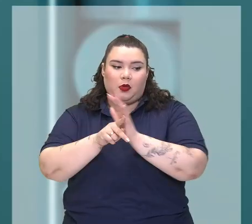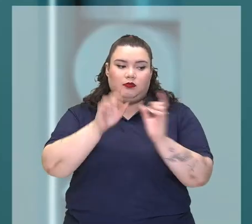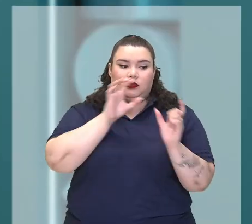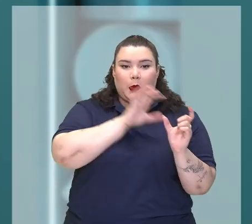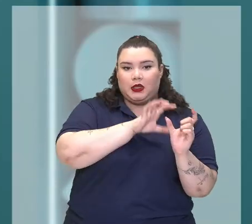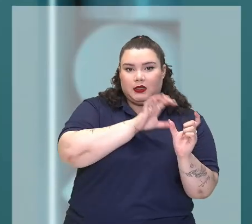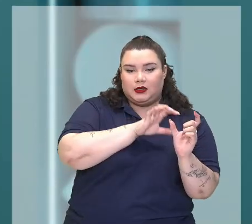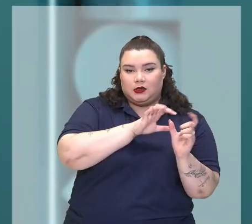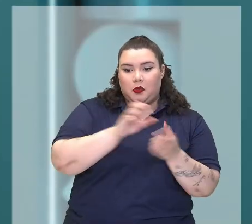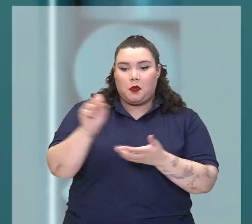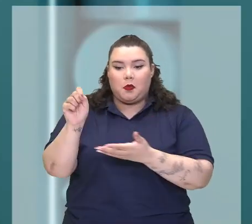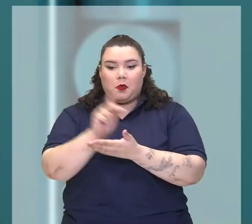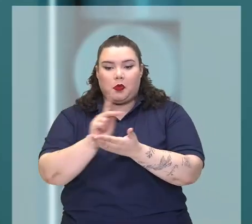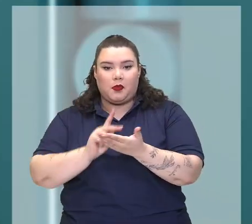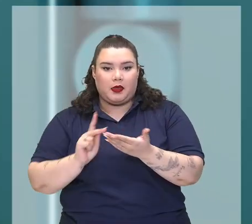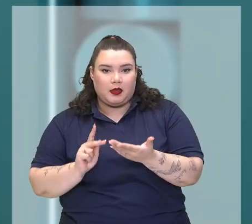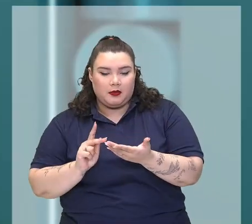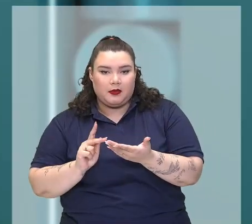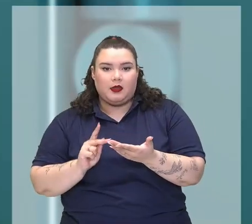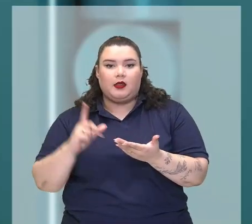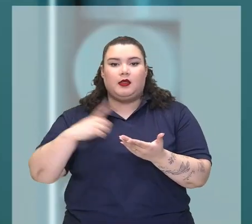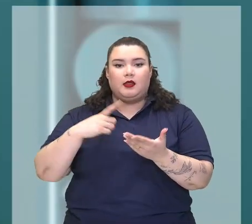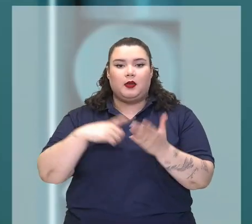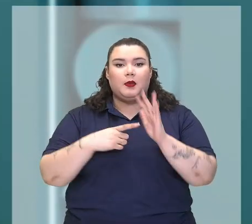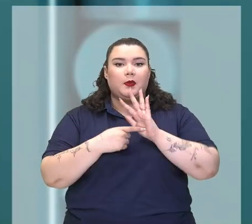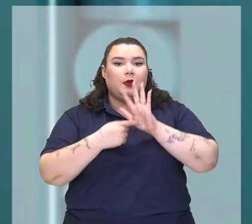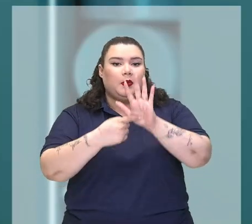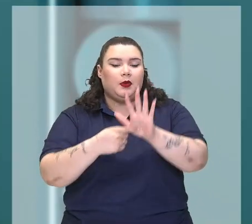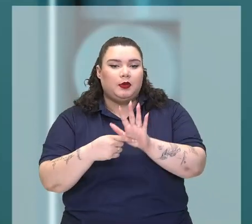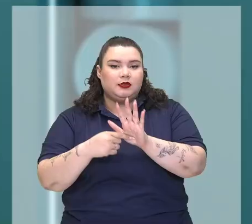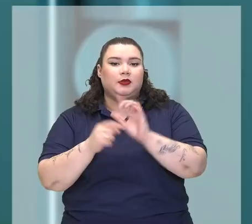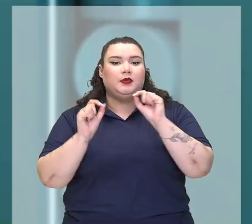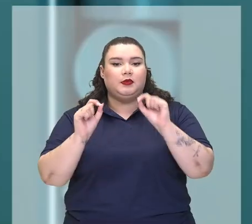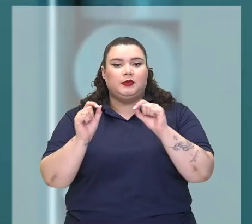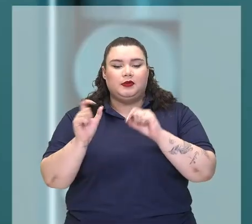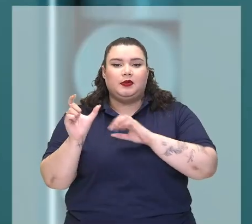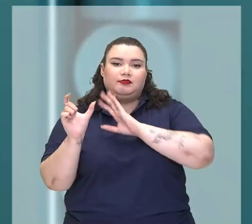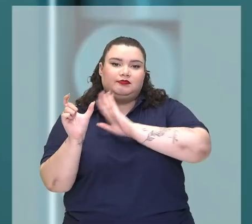o poema é uma materialização do sentido